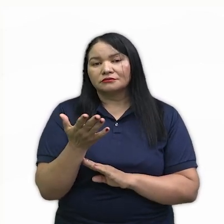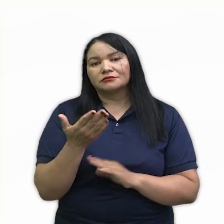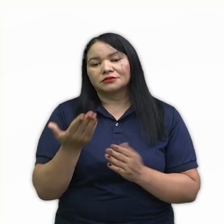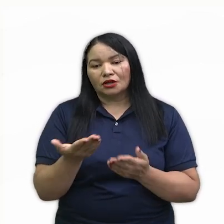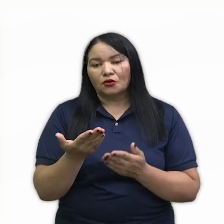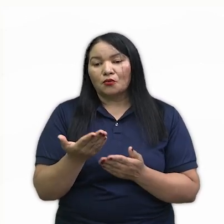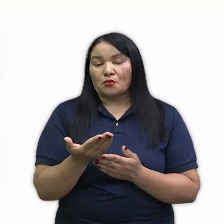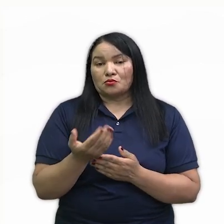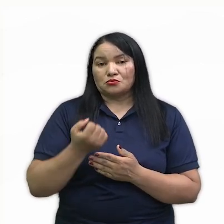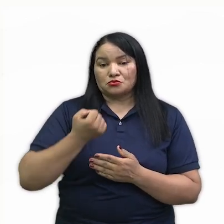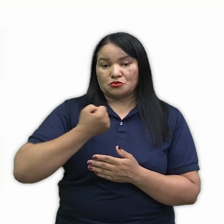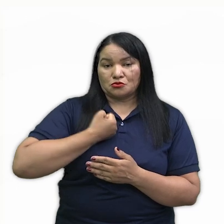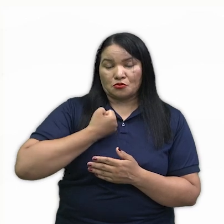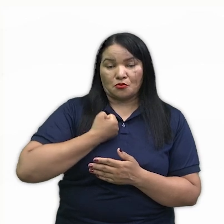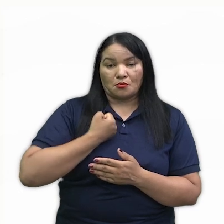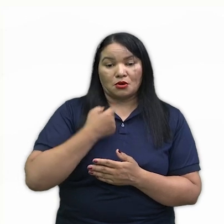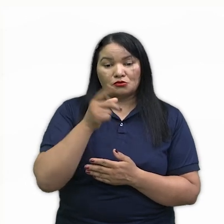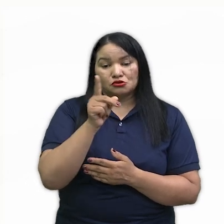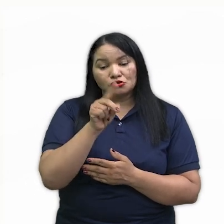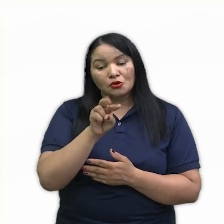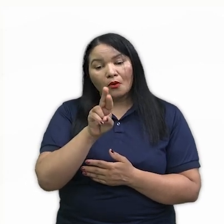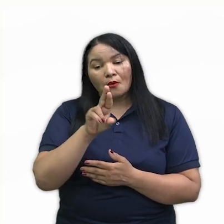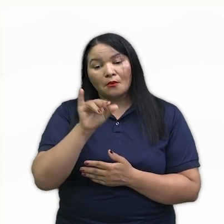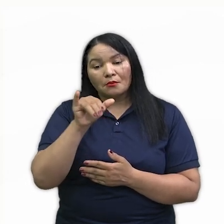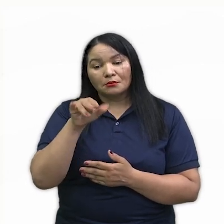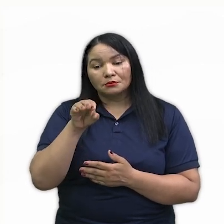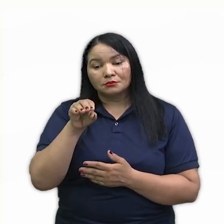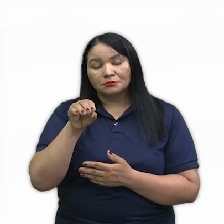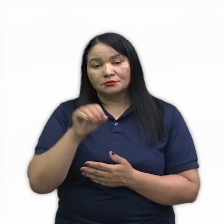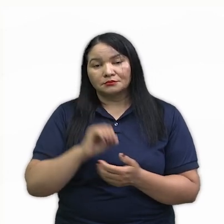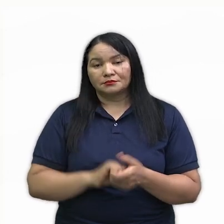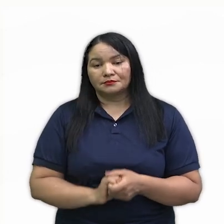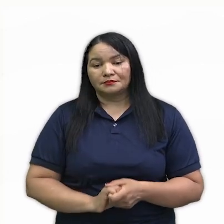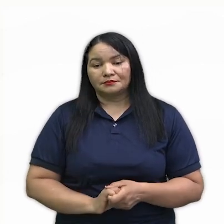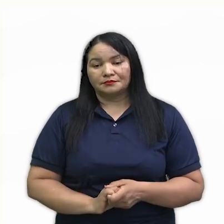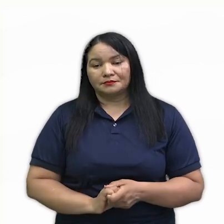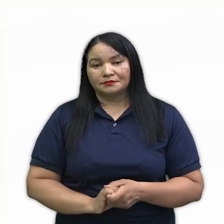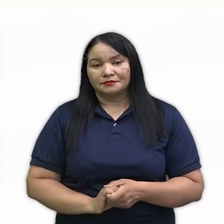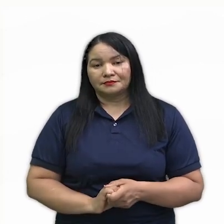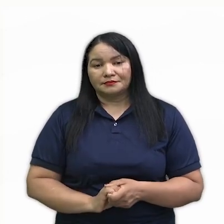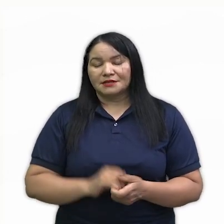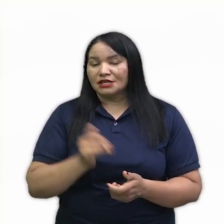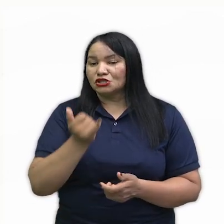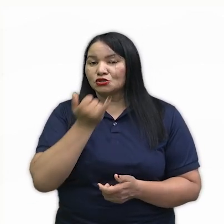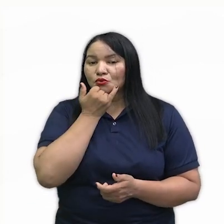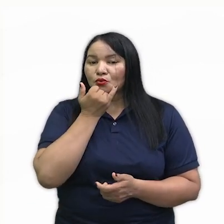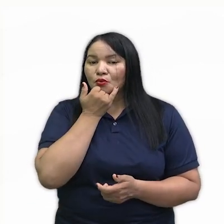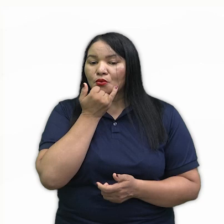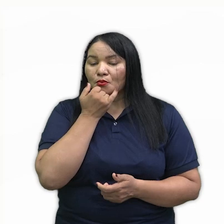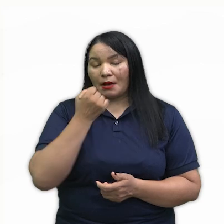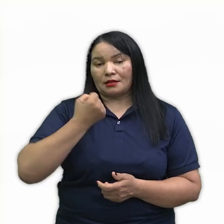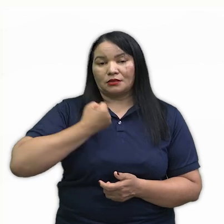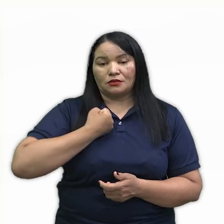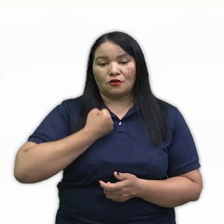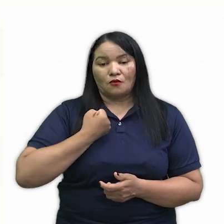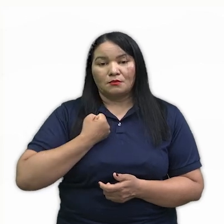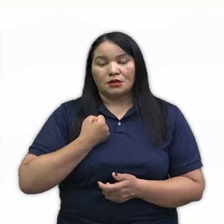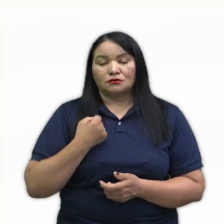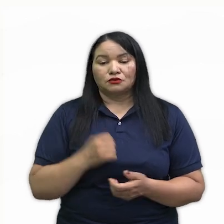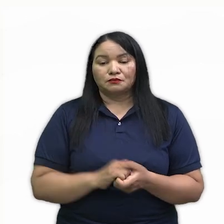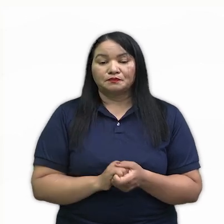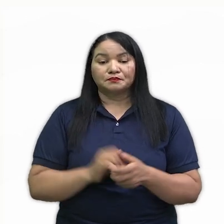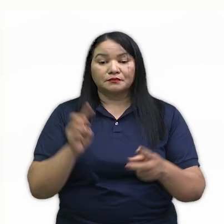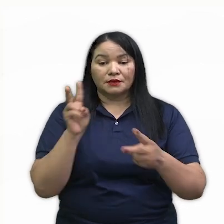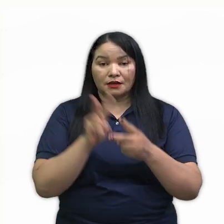os números primos, tá? Ou melhor, os números ímpares, né? Nesse caso aí. Então, eu começo ali com